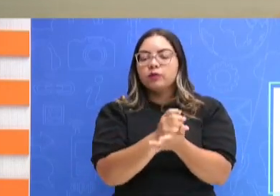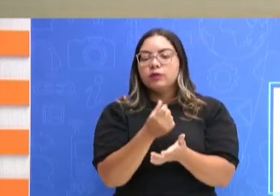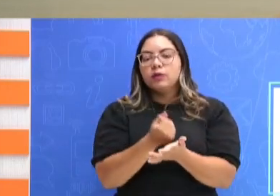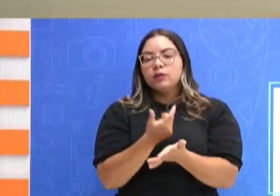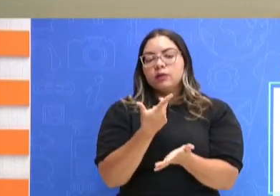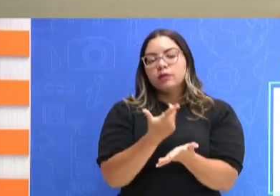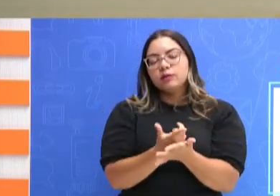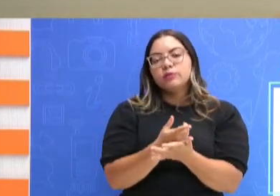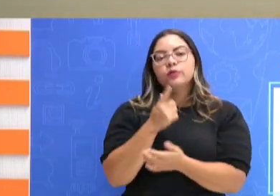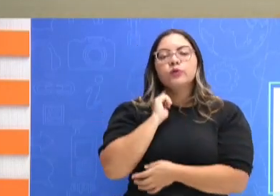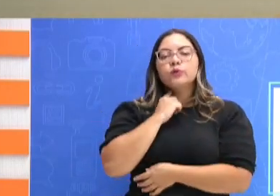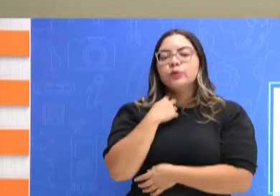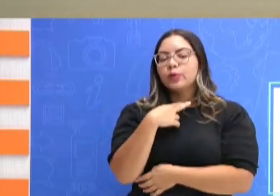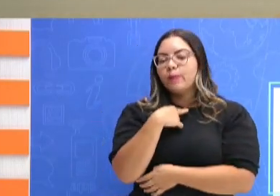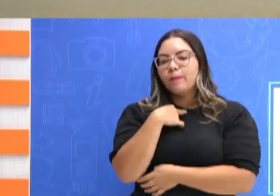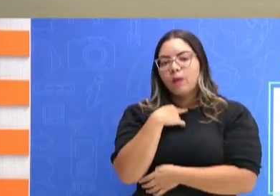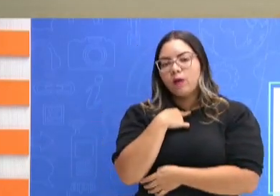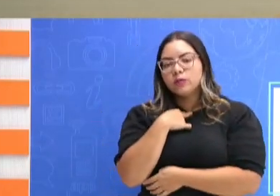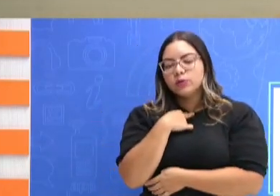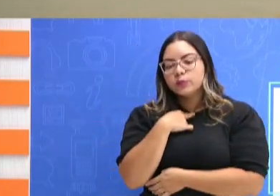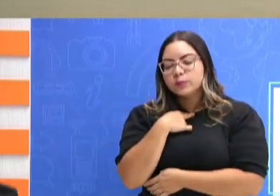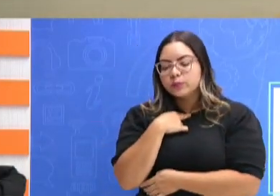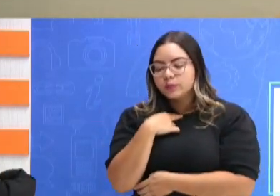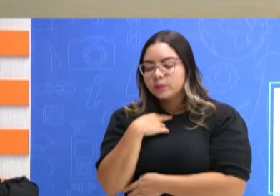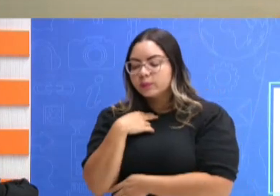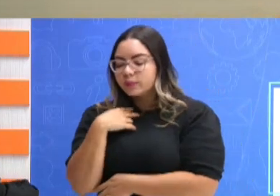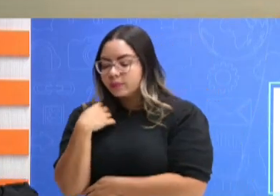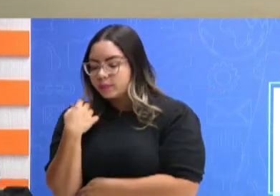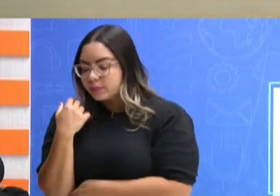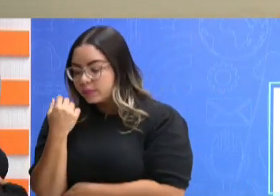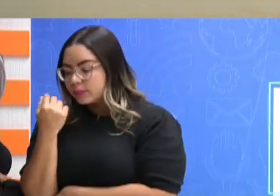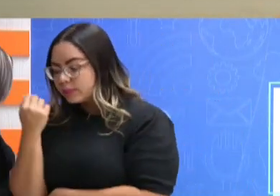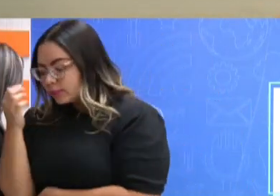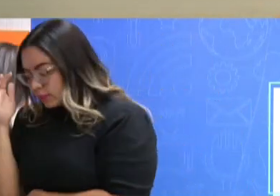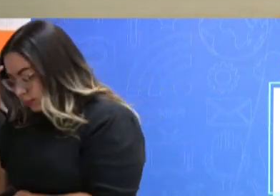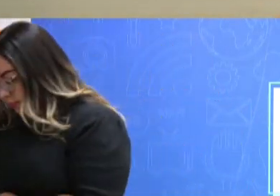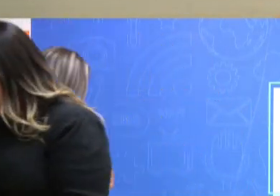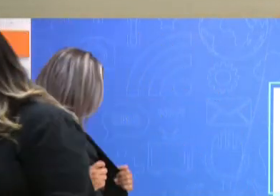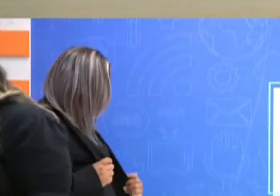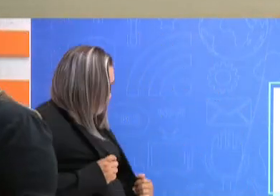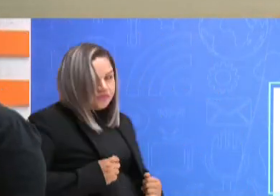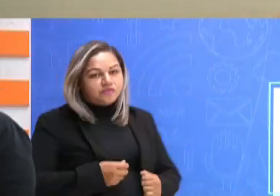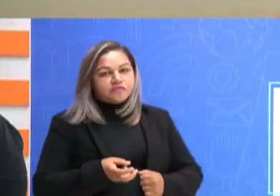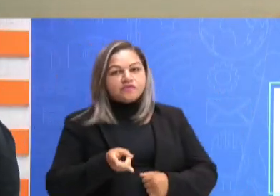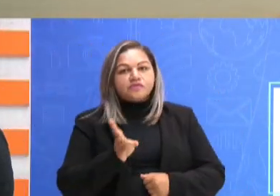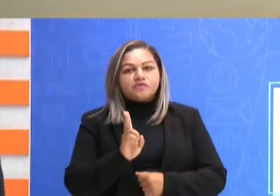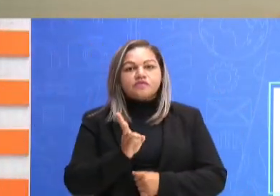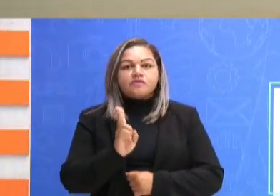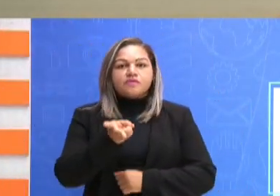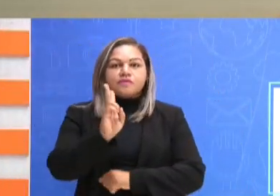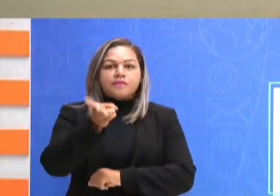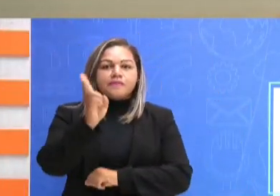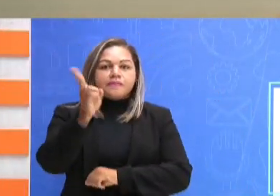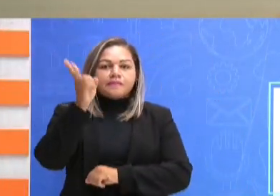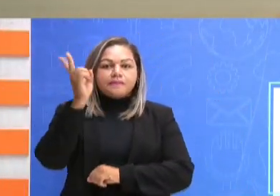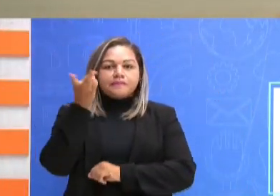faz isso, sujo não vai continuar. Porque a prefeitura vai desapropriar, vai requerer e vai tomar.